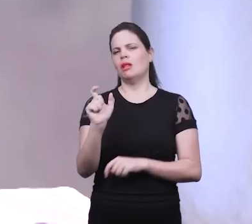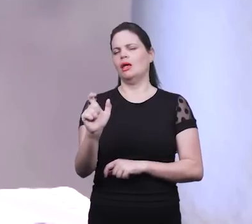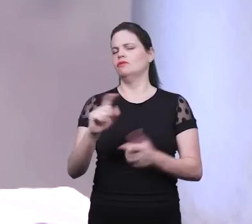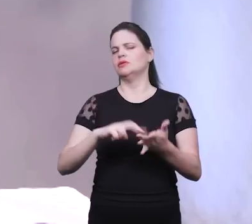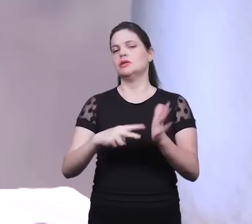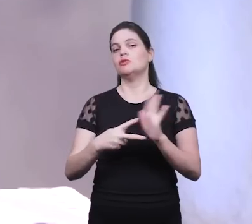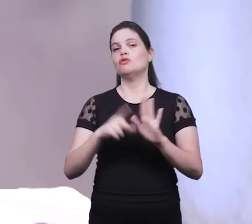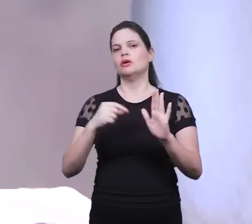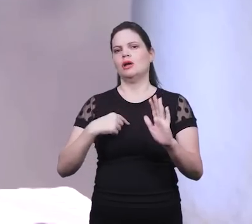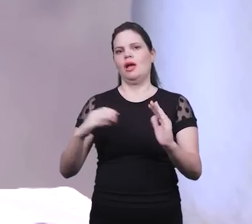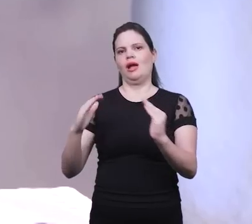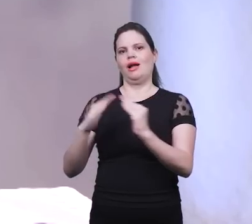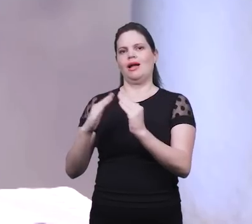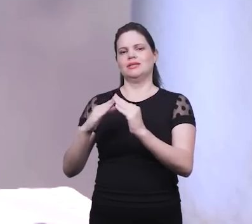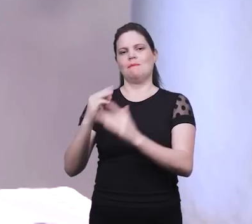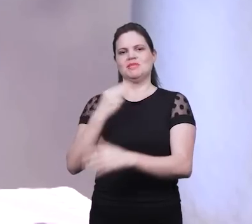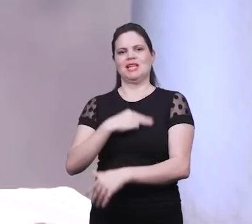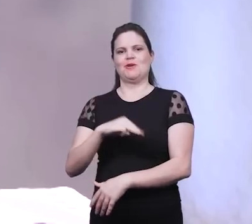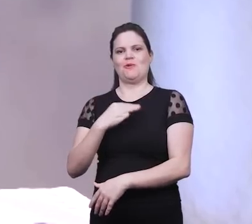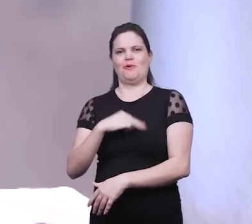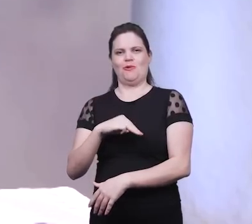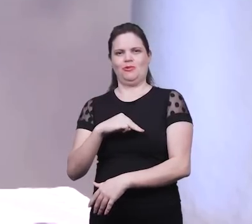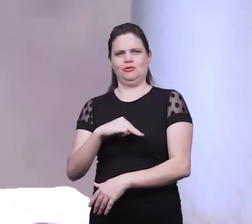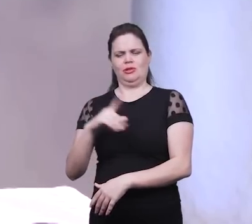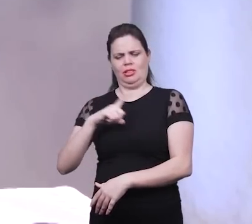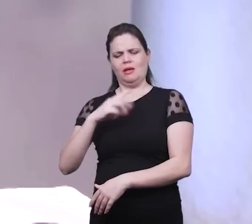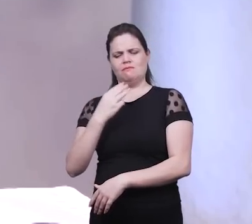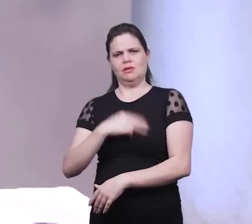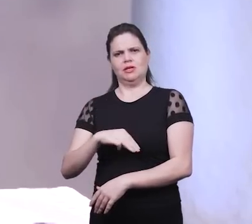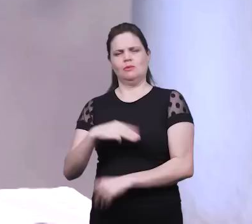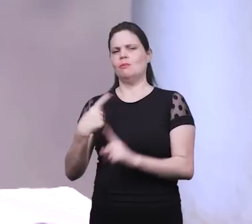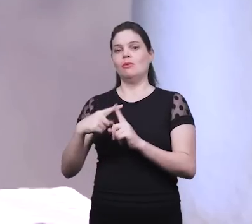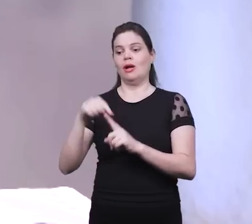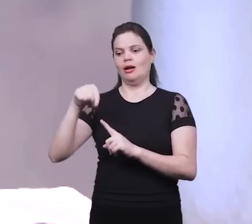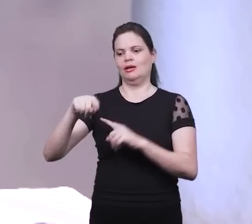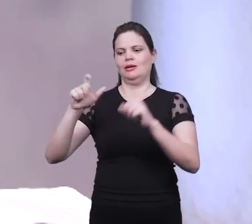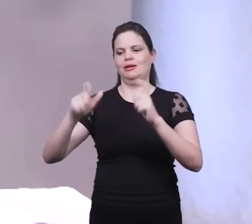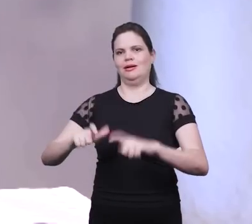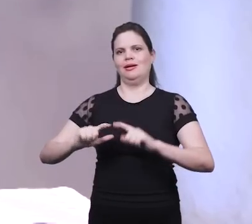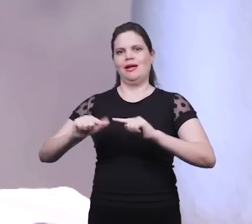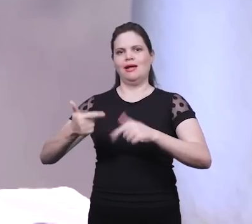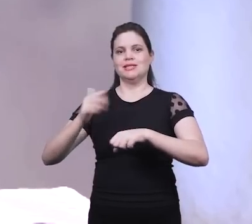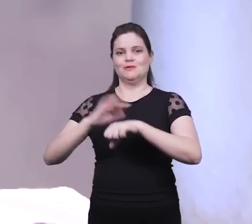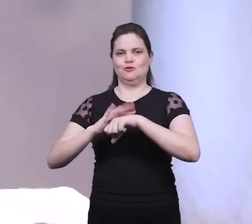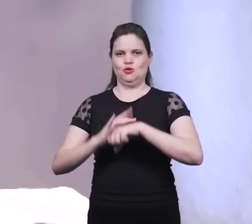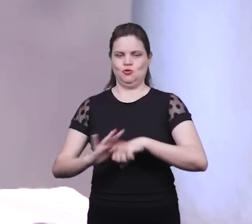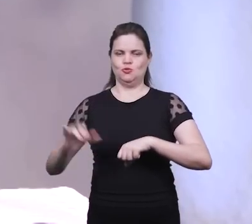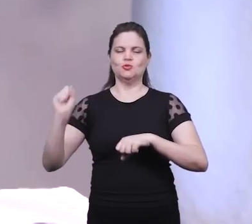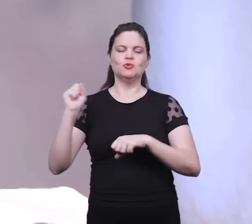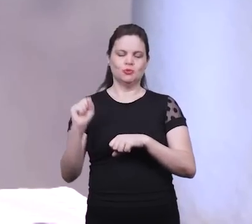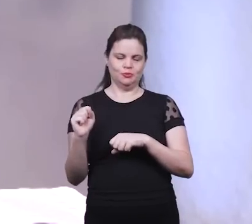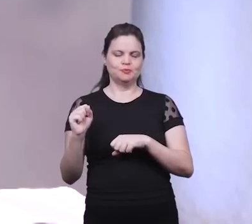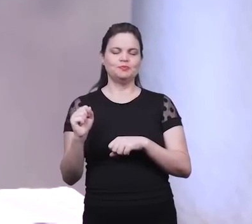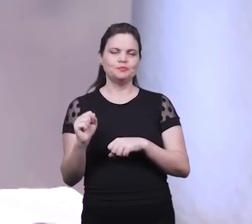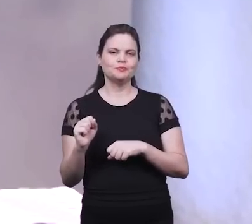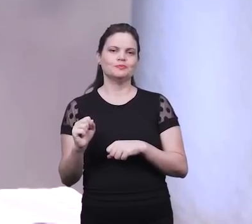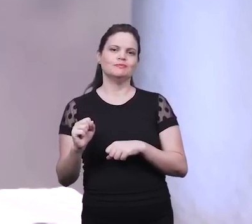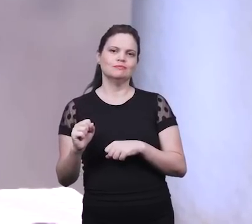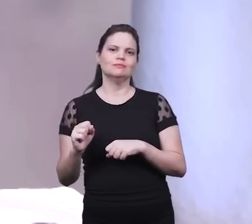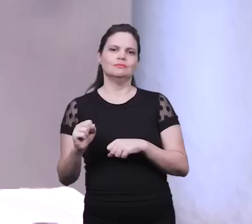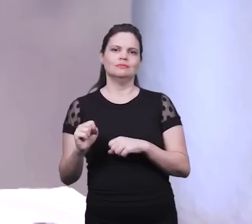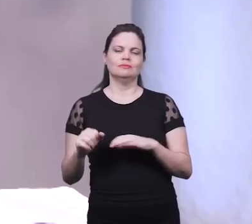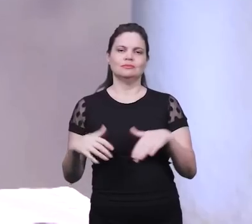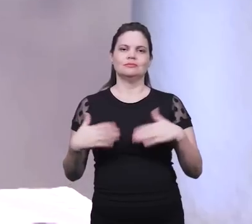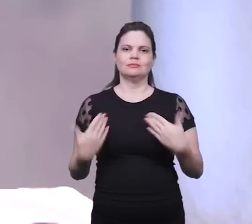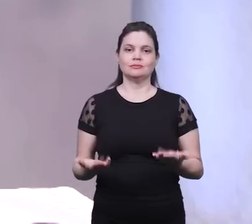né? Nós vemos o seguinte, que provavelmente foi assim denominado casa de Betesda, casa